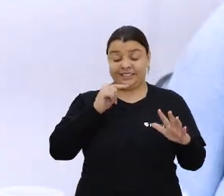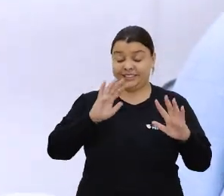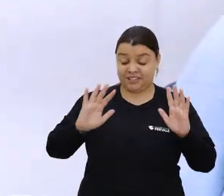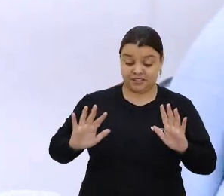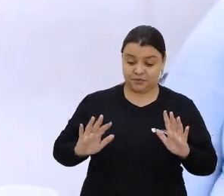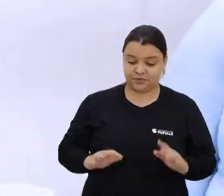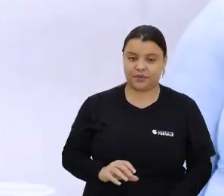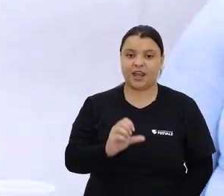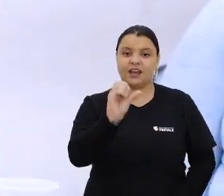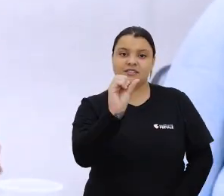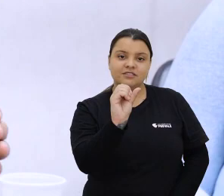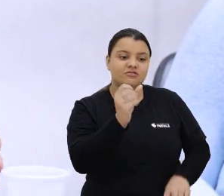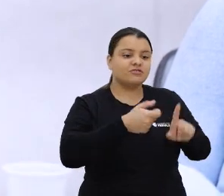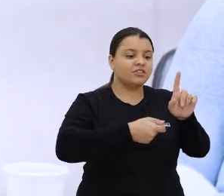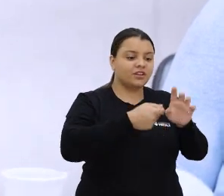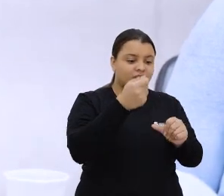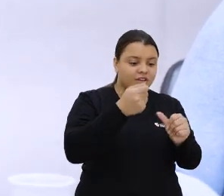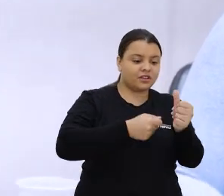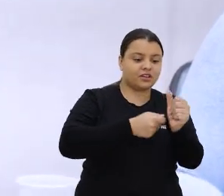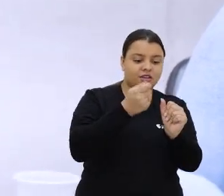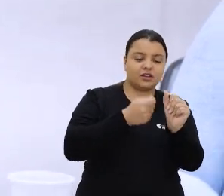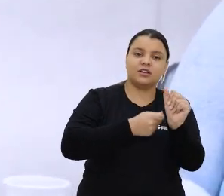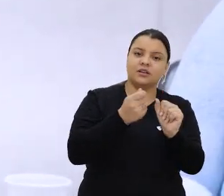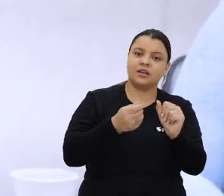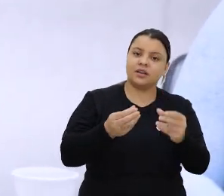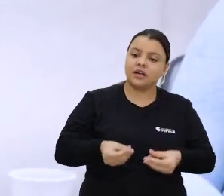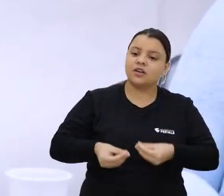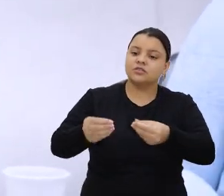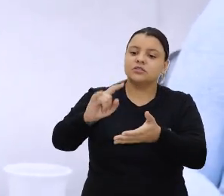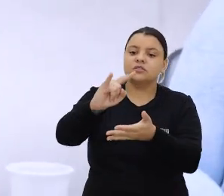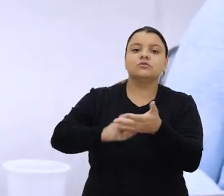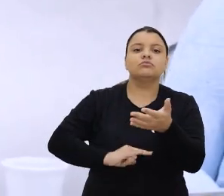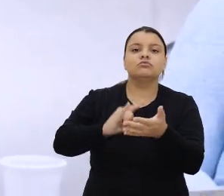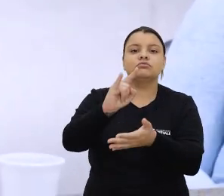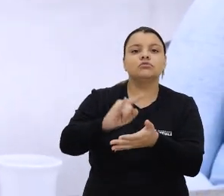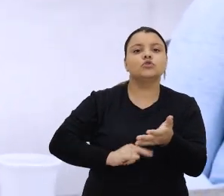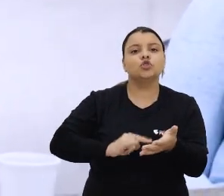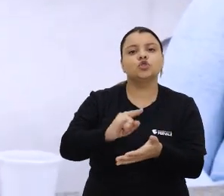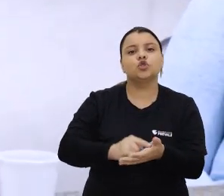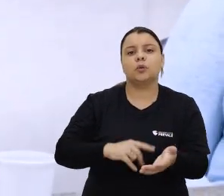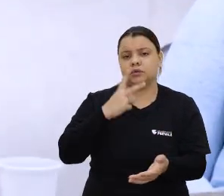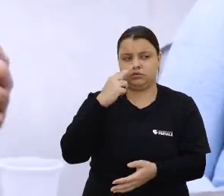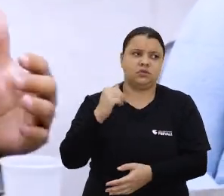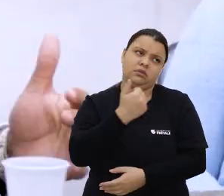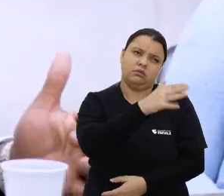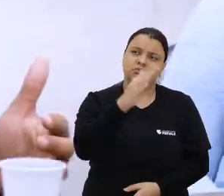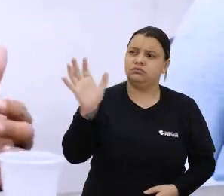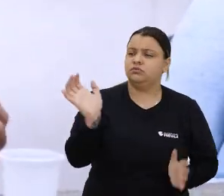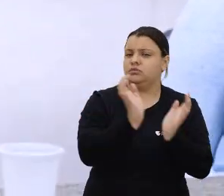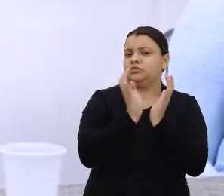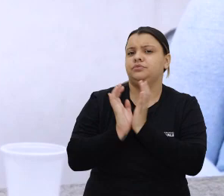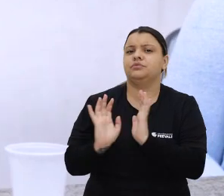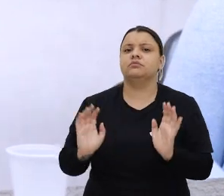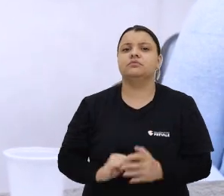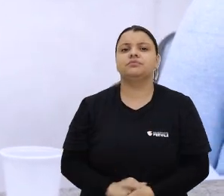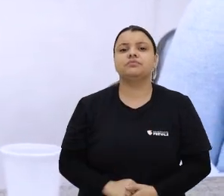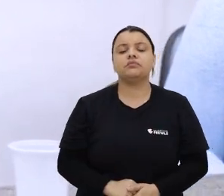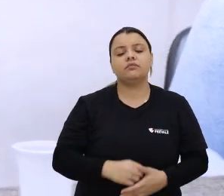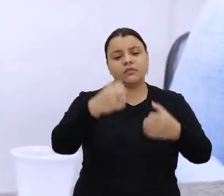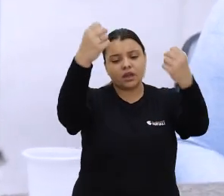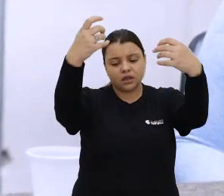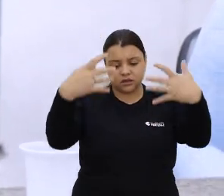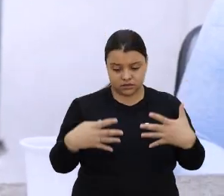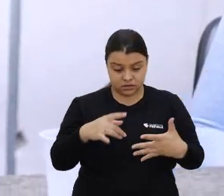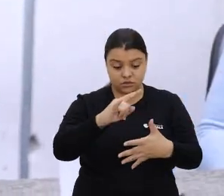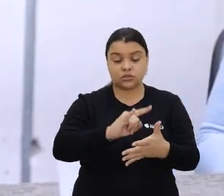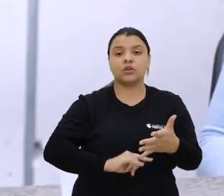6 meses, eu te entrego uma série de documentos, assim como os meus outros colegas. E nessa série de documentos que eu te entrego,